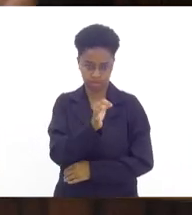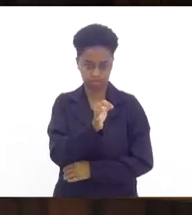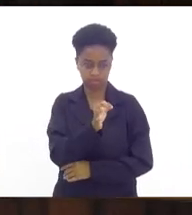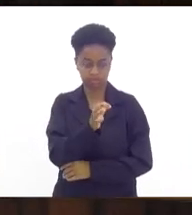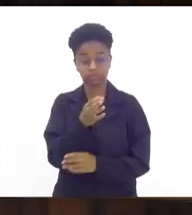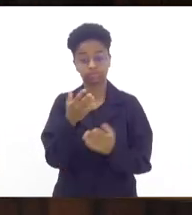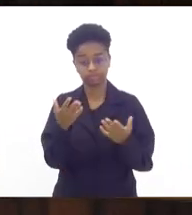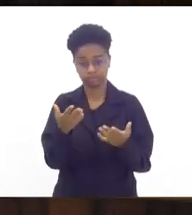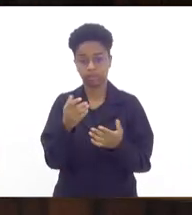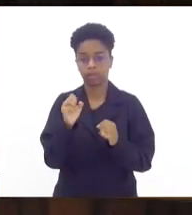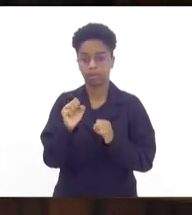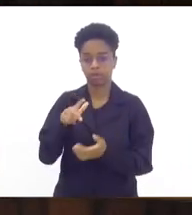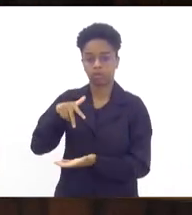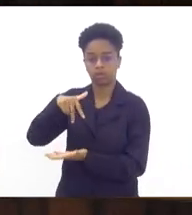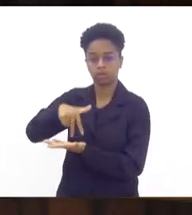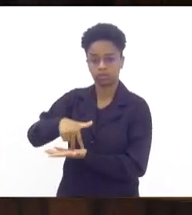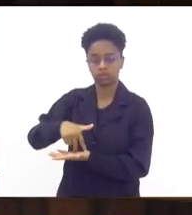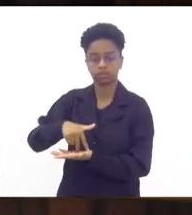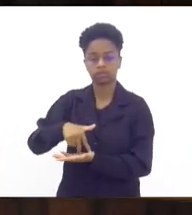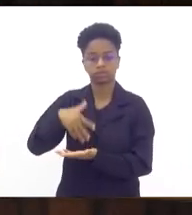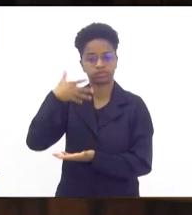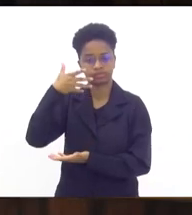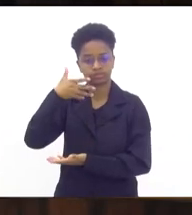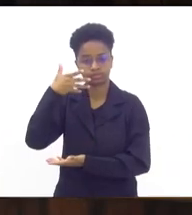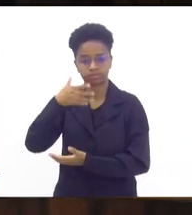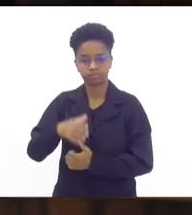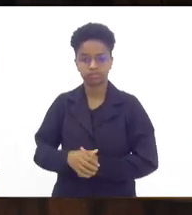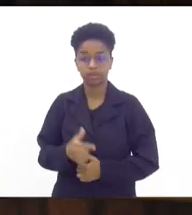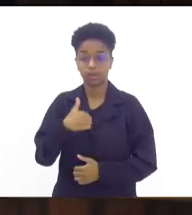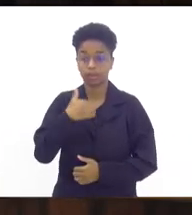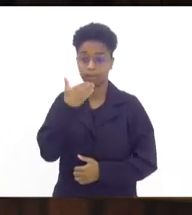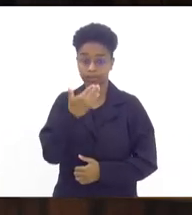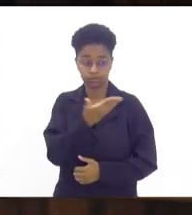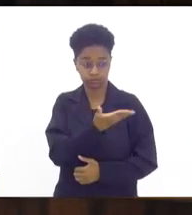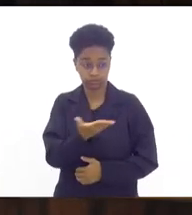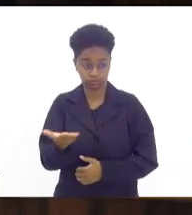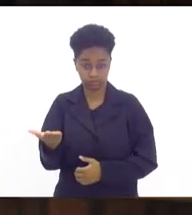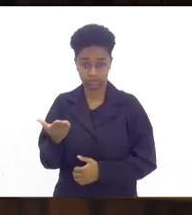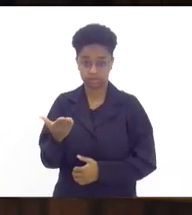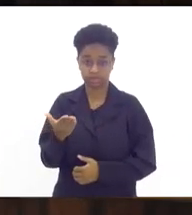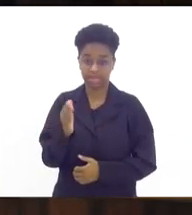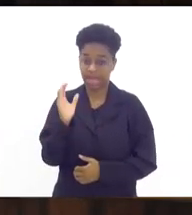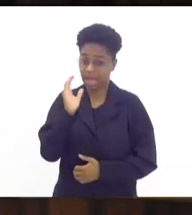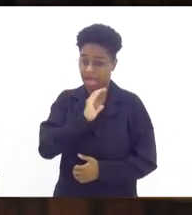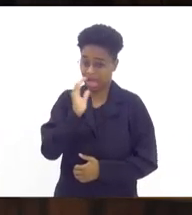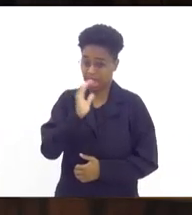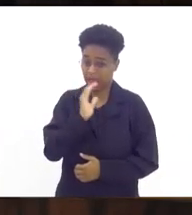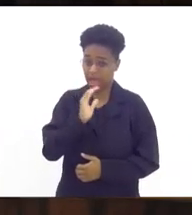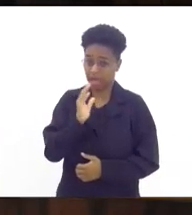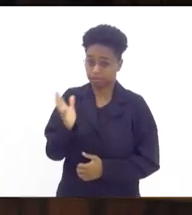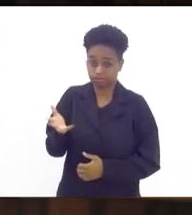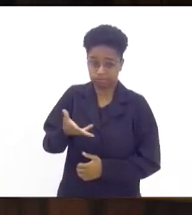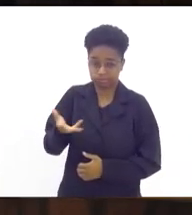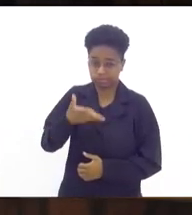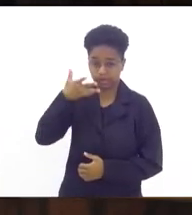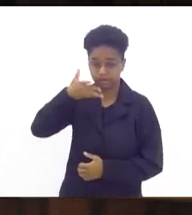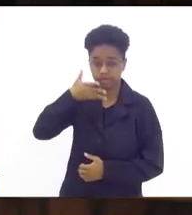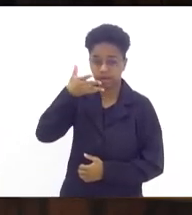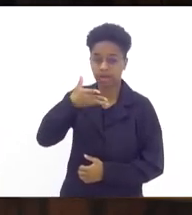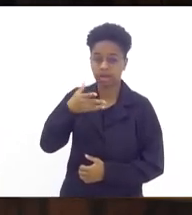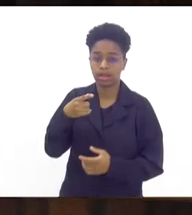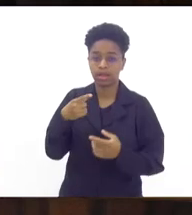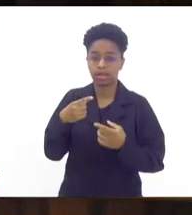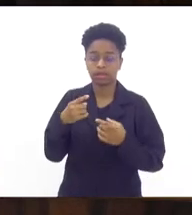assume a Tribuna e dirige a palavra ou pedir que os nossos oradores aprece por favor fala nós